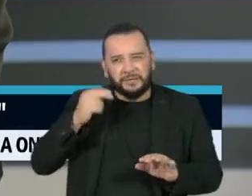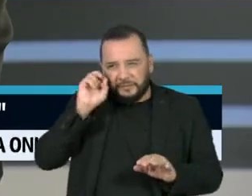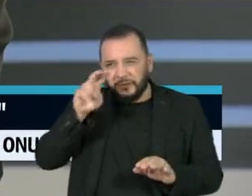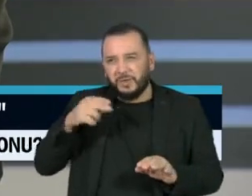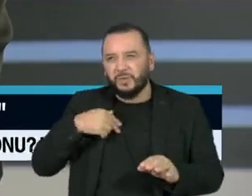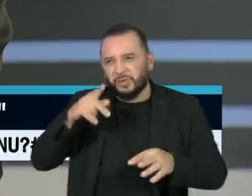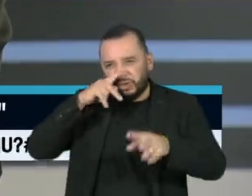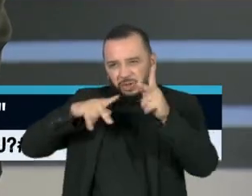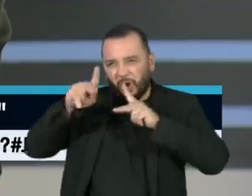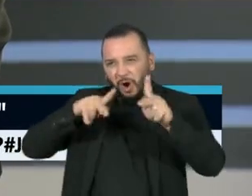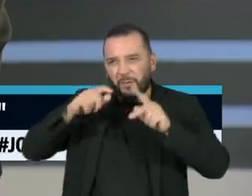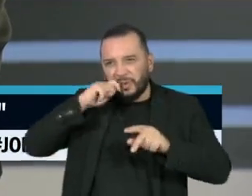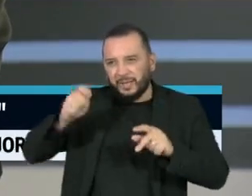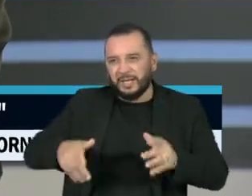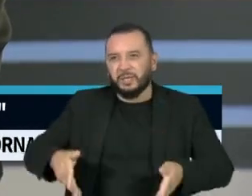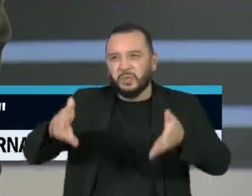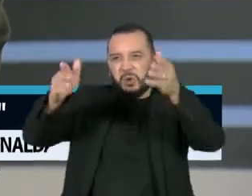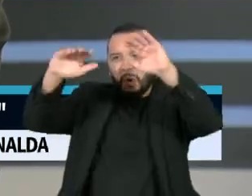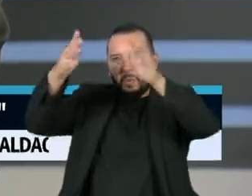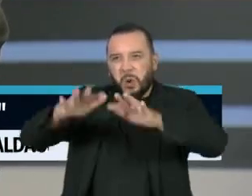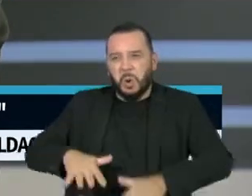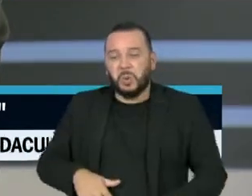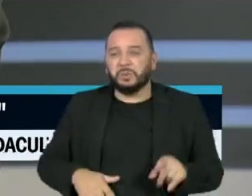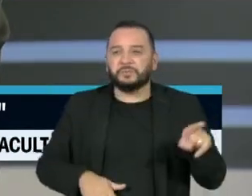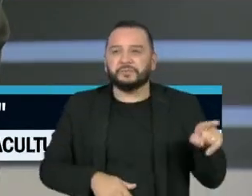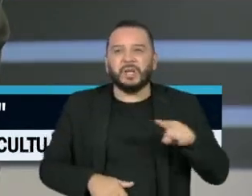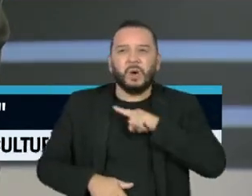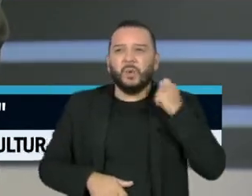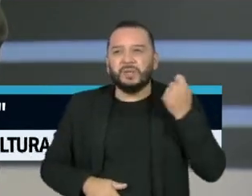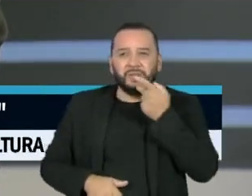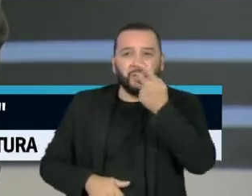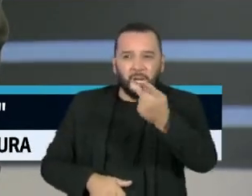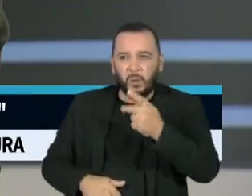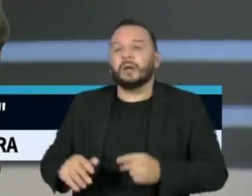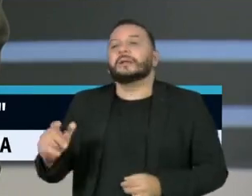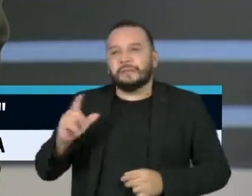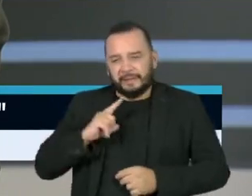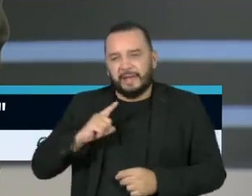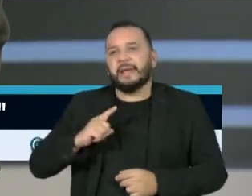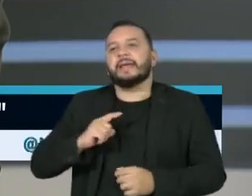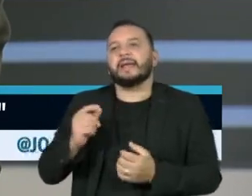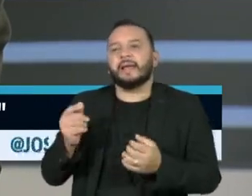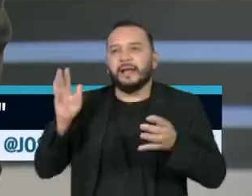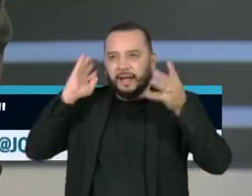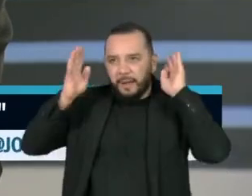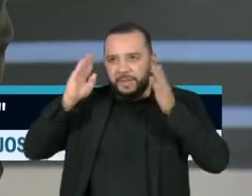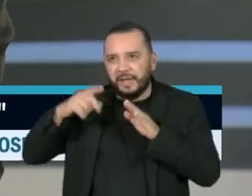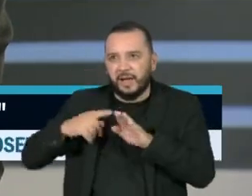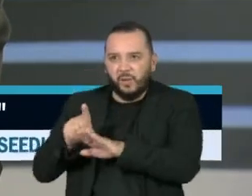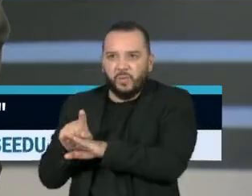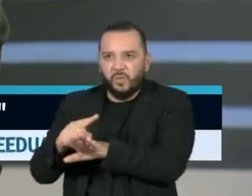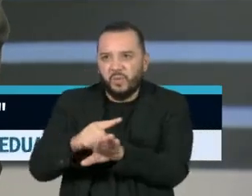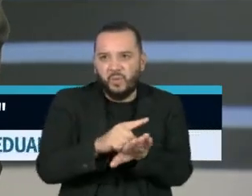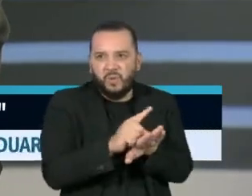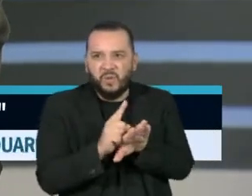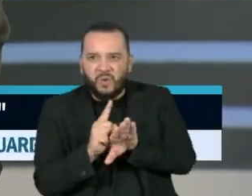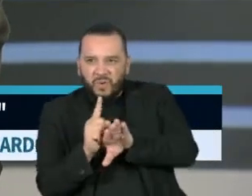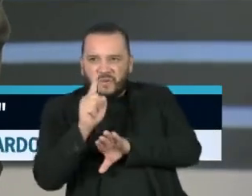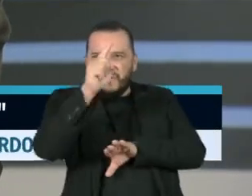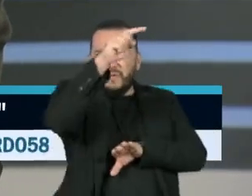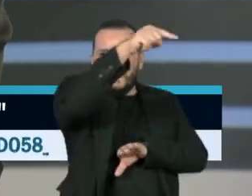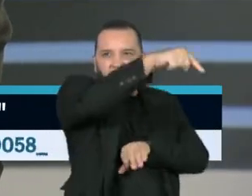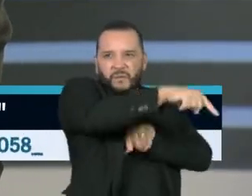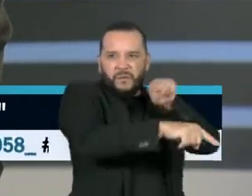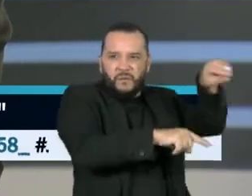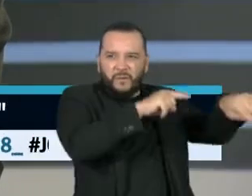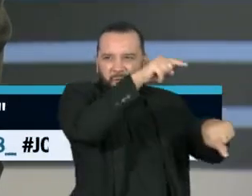a a Rússia soltou uma versão que aparece um caminhão soltando mísseis o que os shoppings estaria